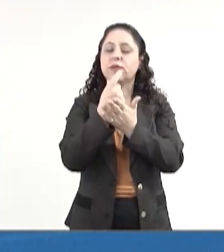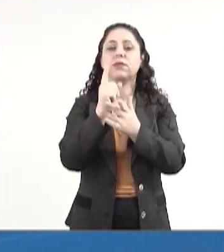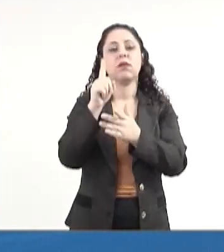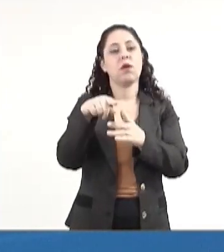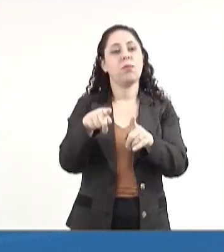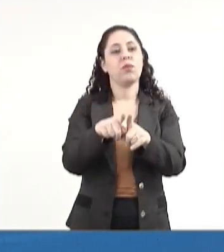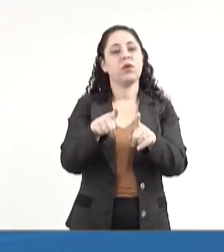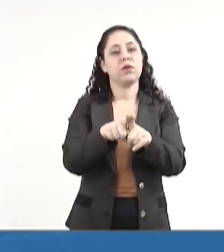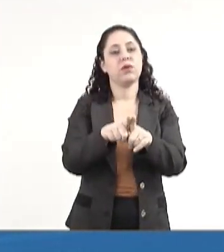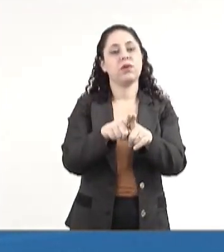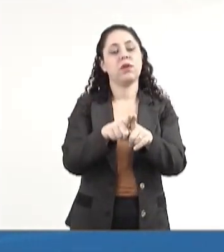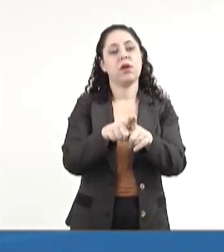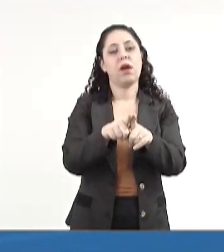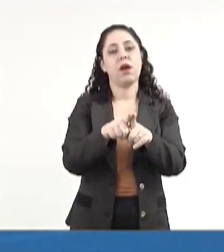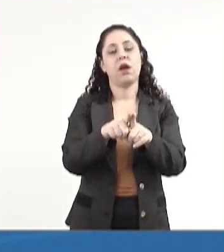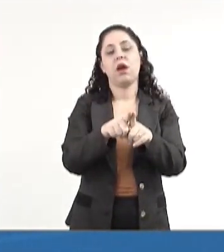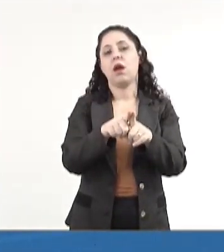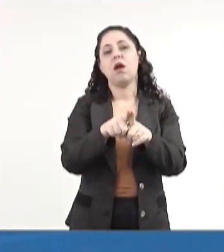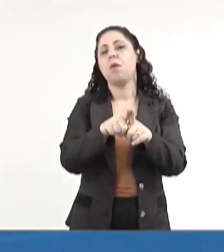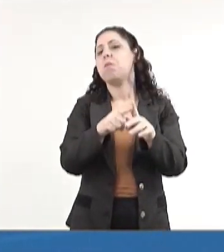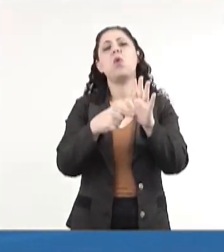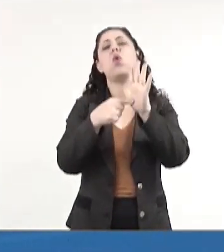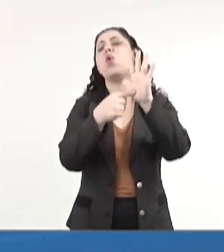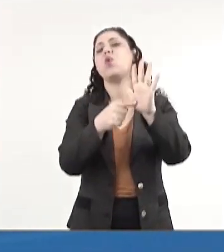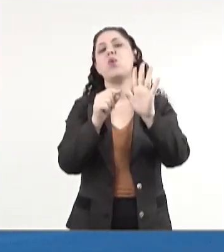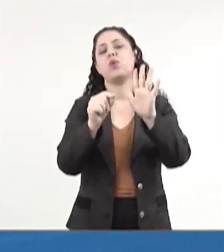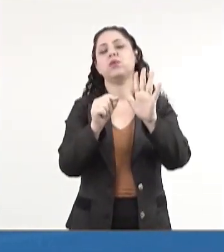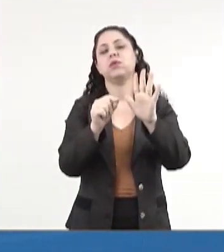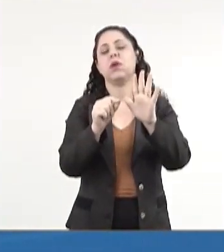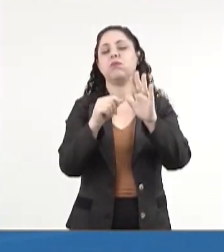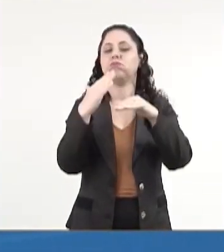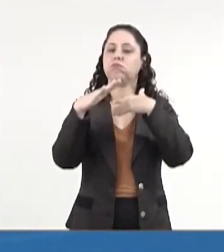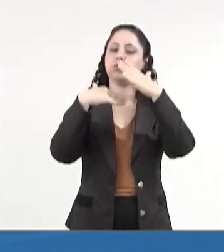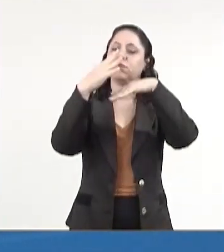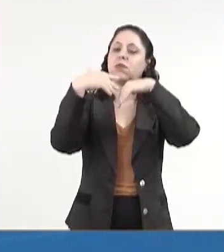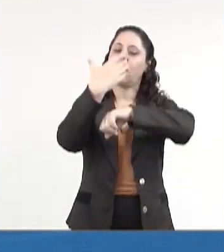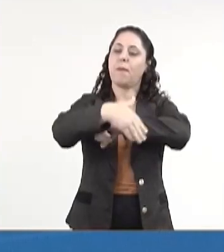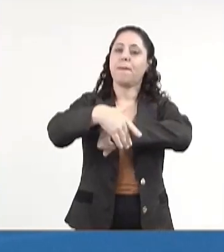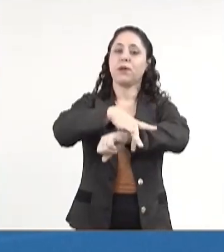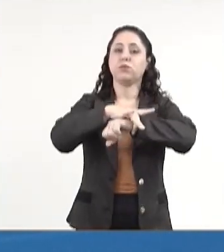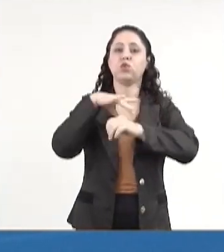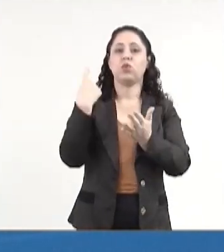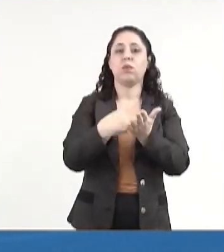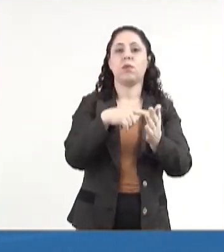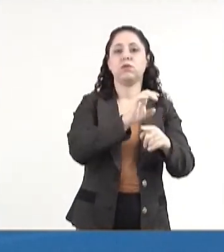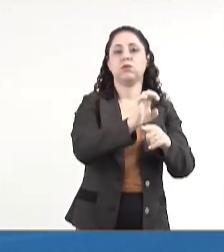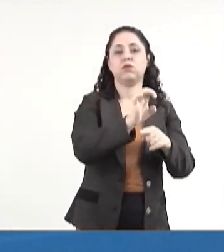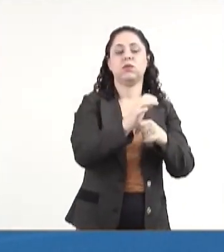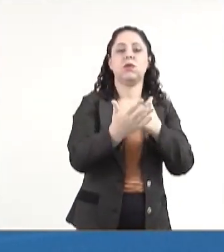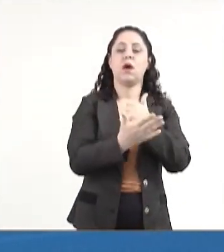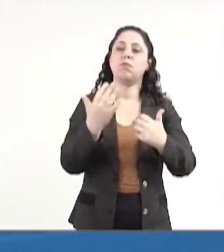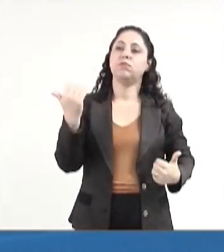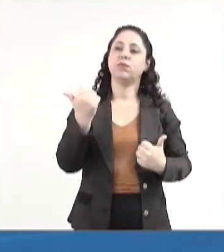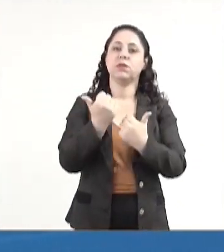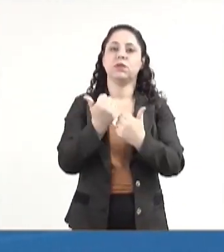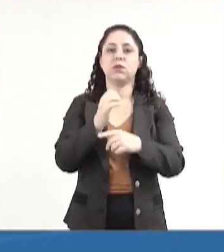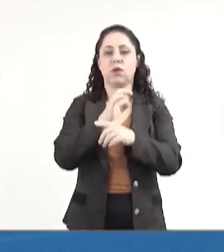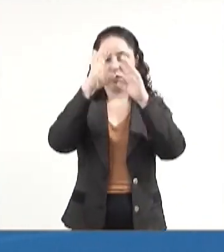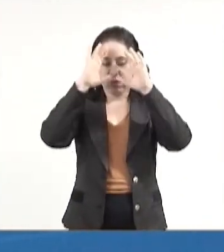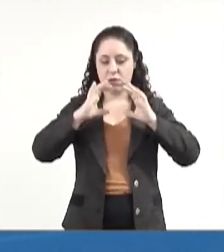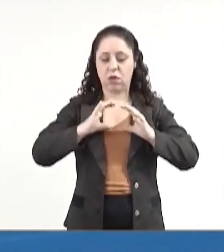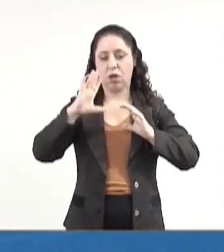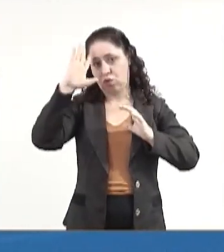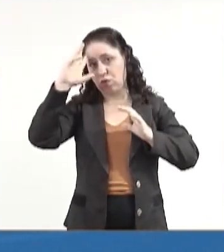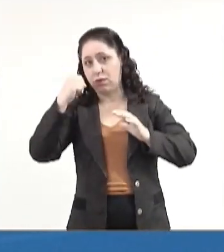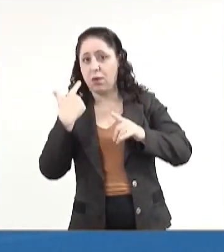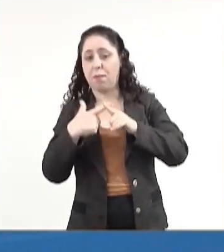projeto representa mais que um avanço na proteção ao consumidor. É um compromisso do Estado em amparar os seus cidadãos,